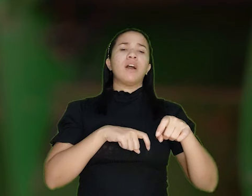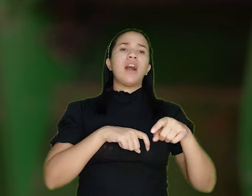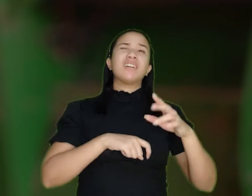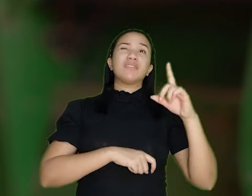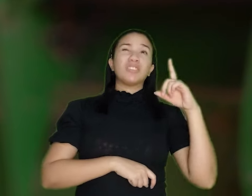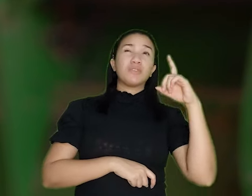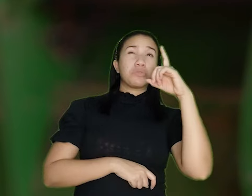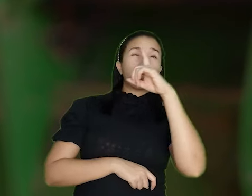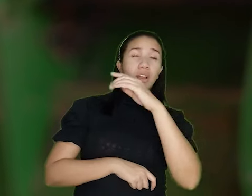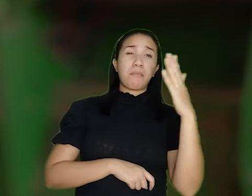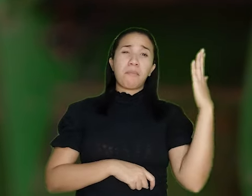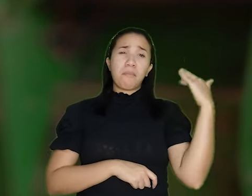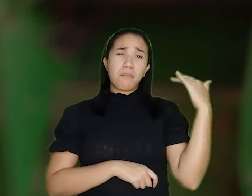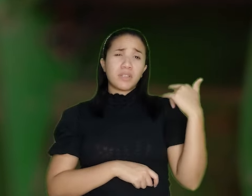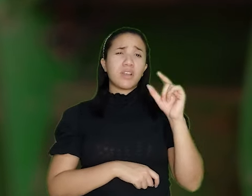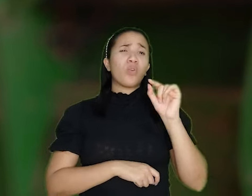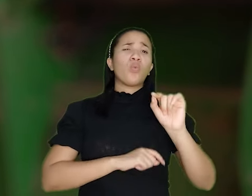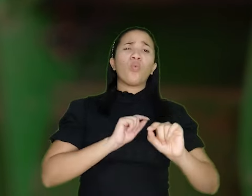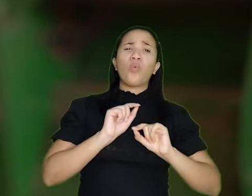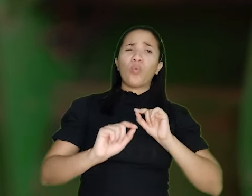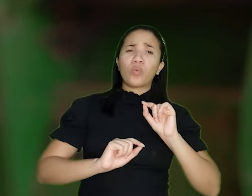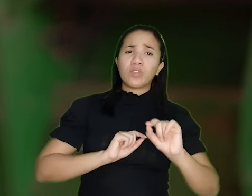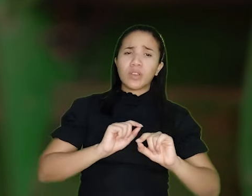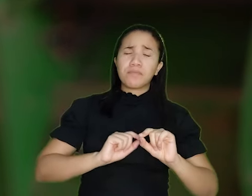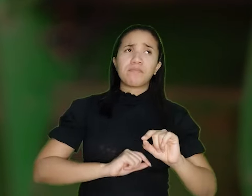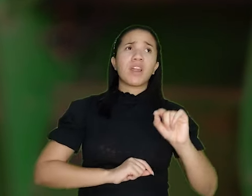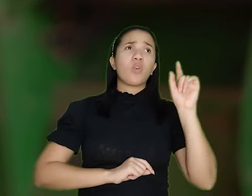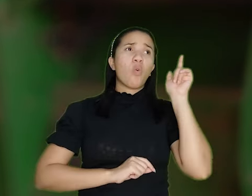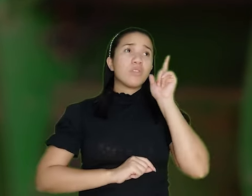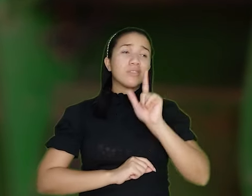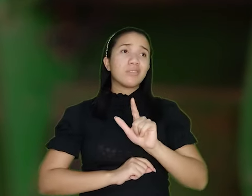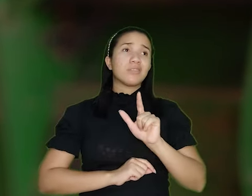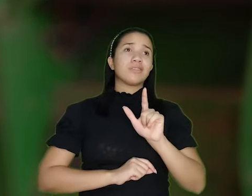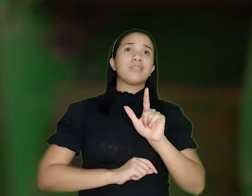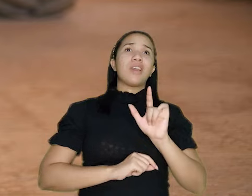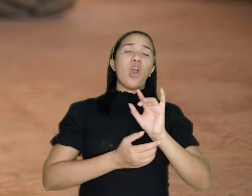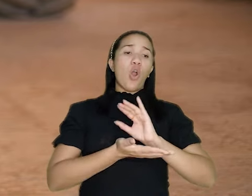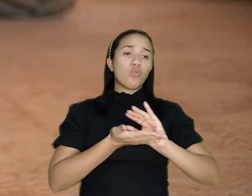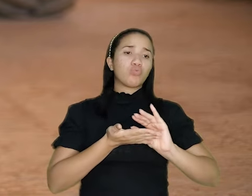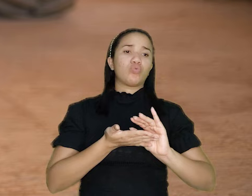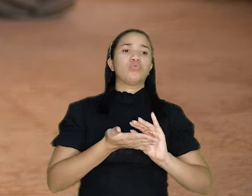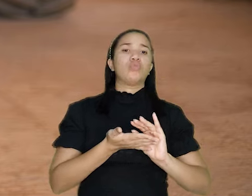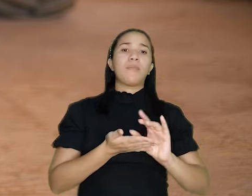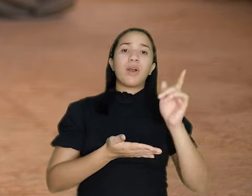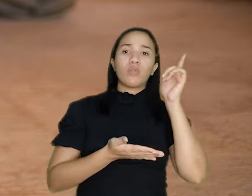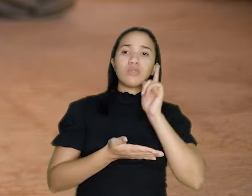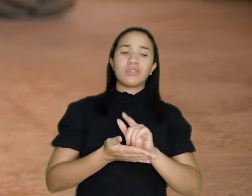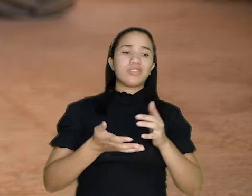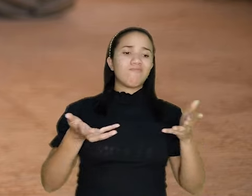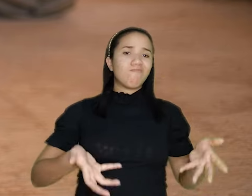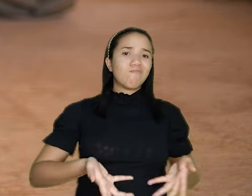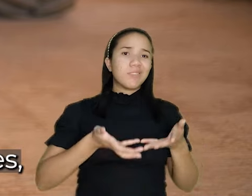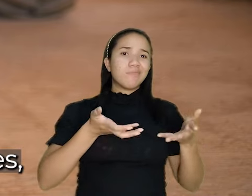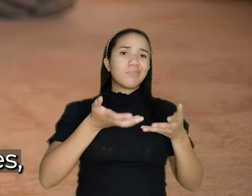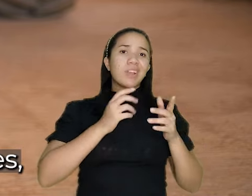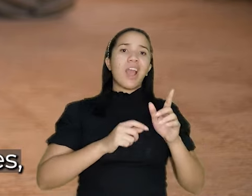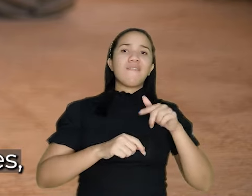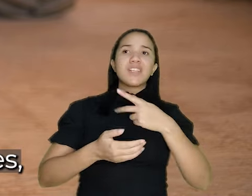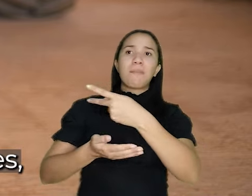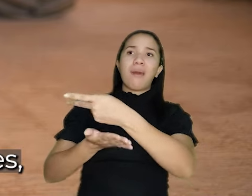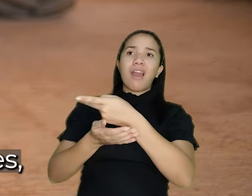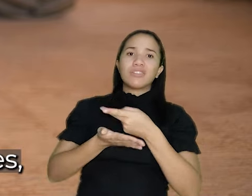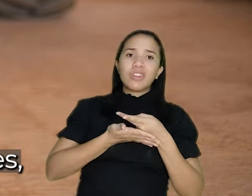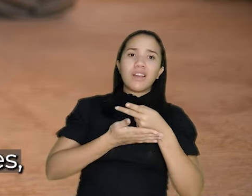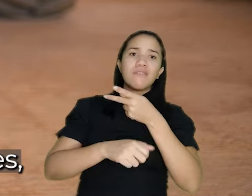as dificuldades que tinha era arrumar custeio, né, para lavoura. E aí a gente